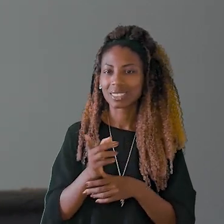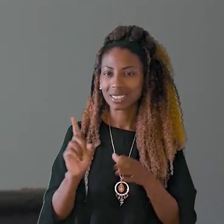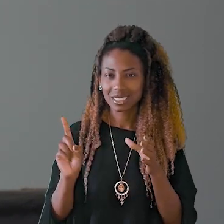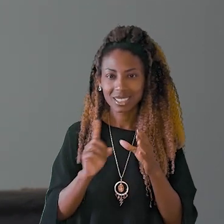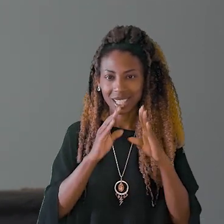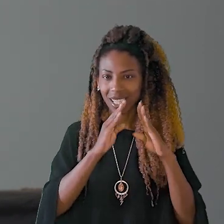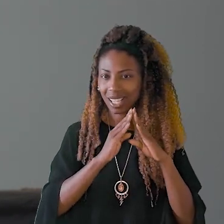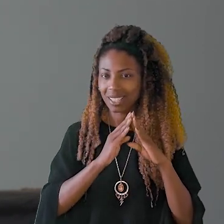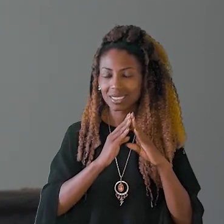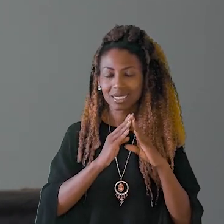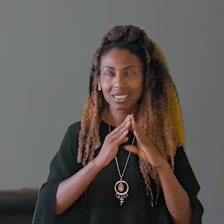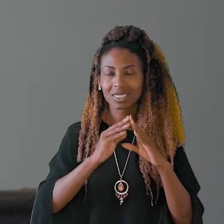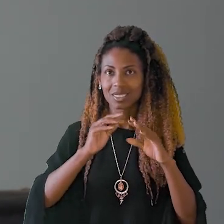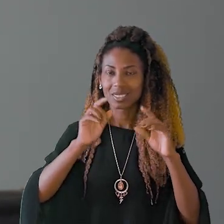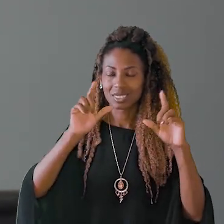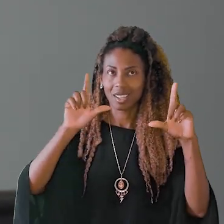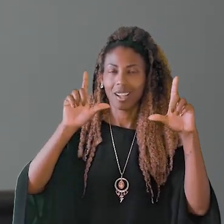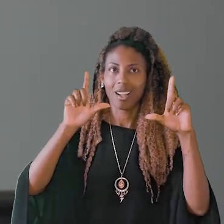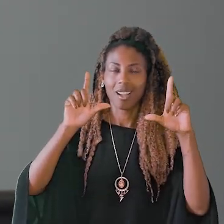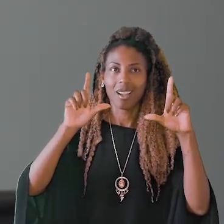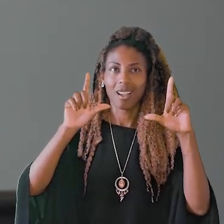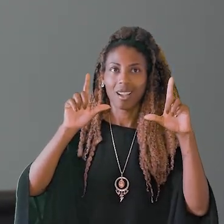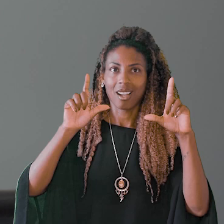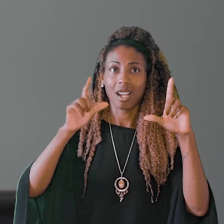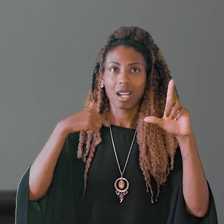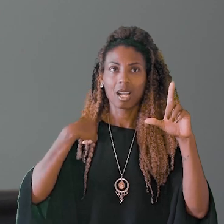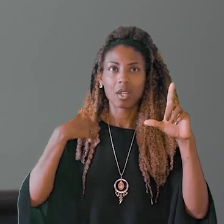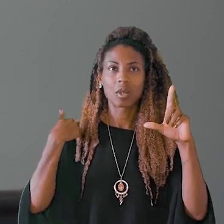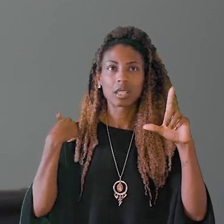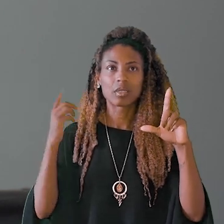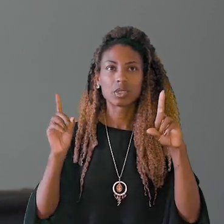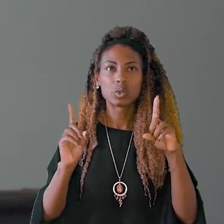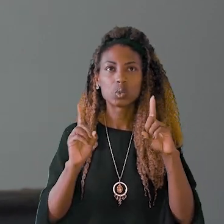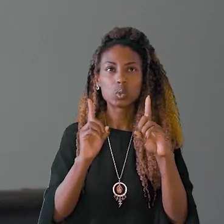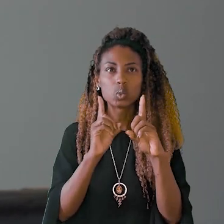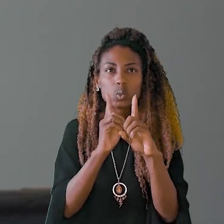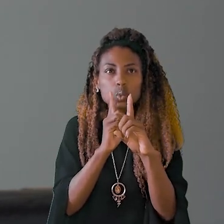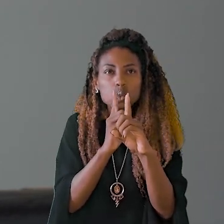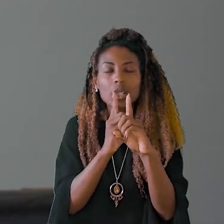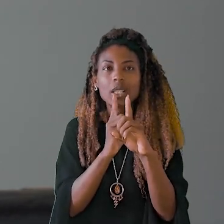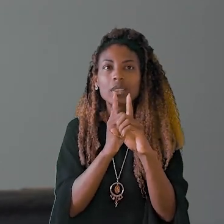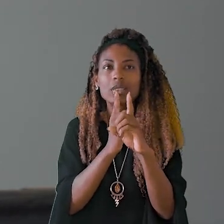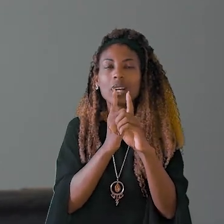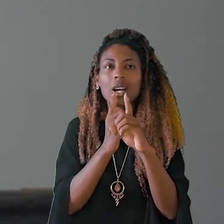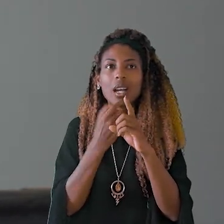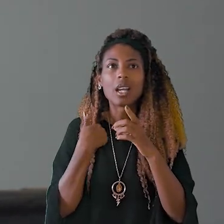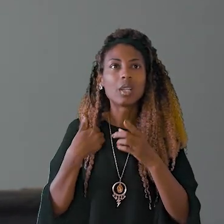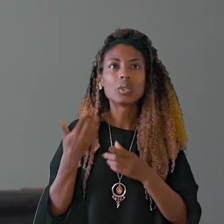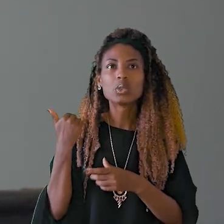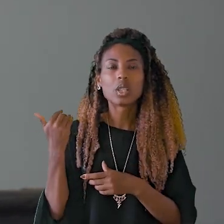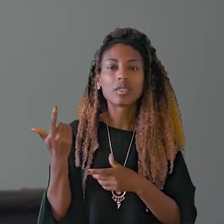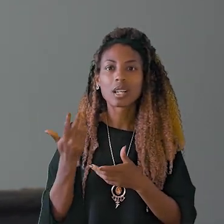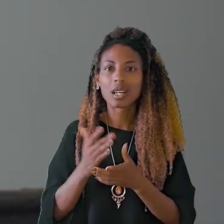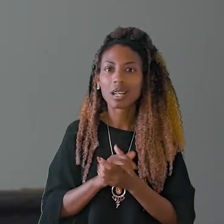vejo esse quadro, assim, eu consigo entender que eu consegui encostar nela tão nova, assim, tipo, na minha